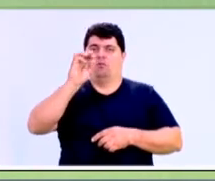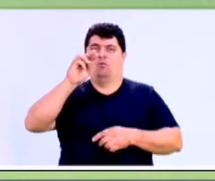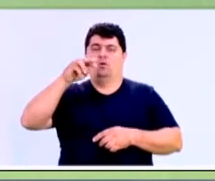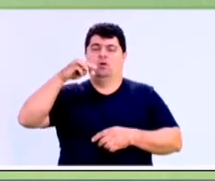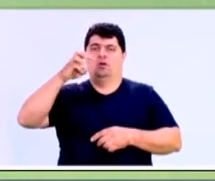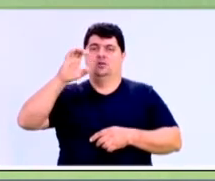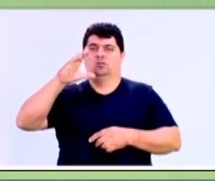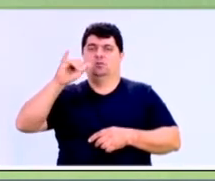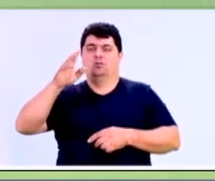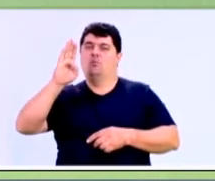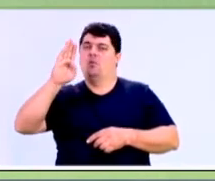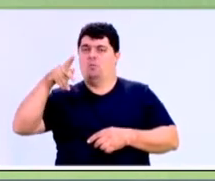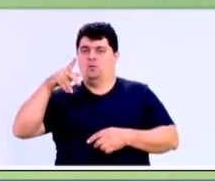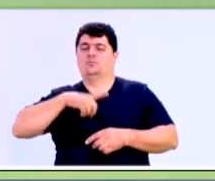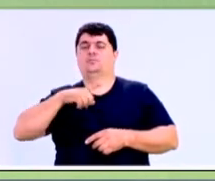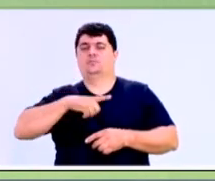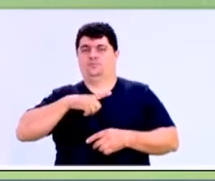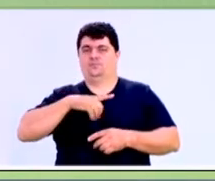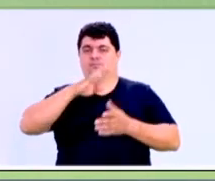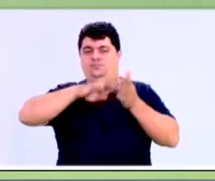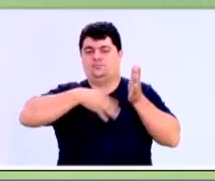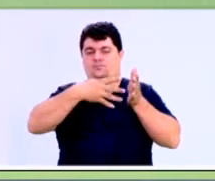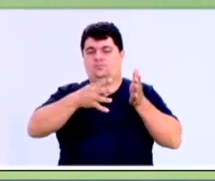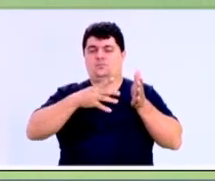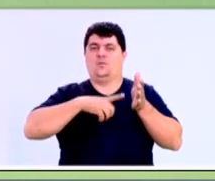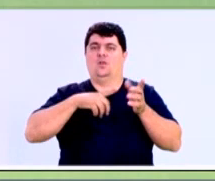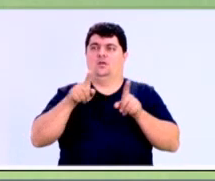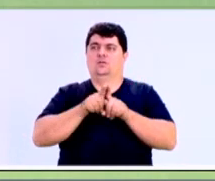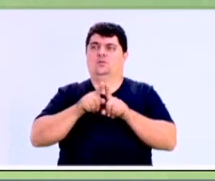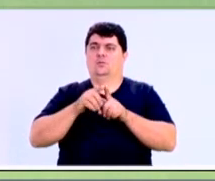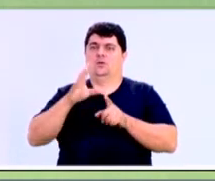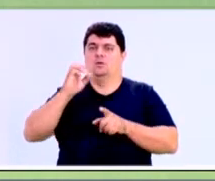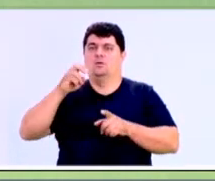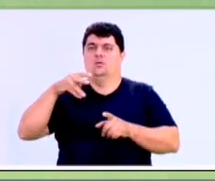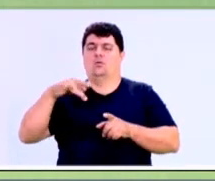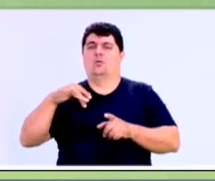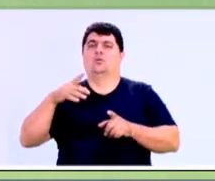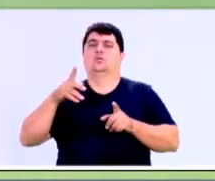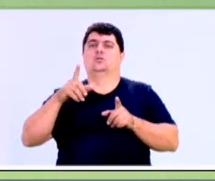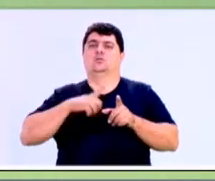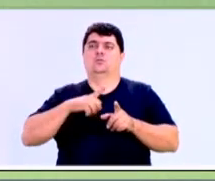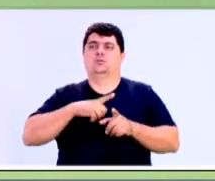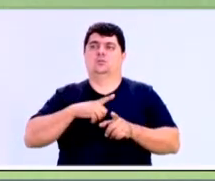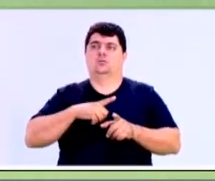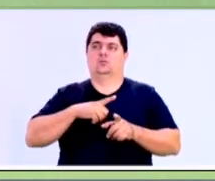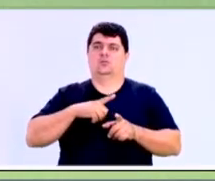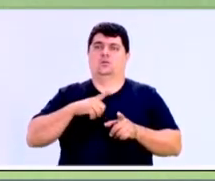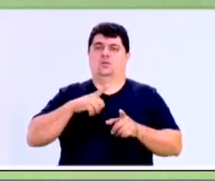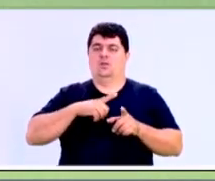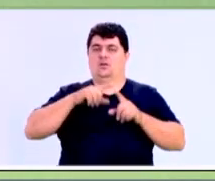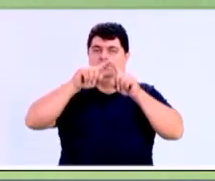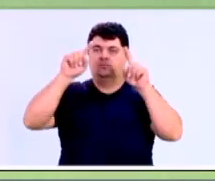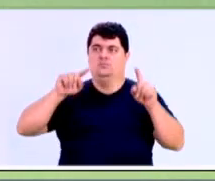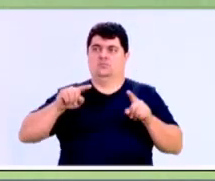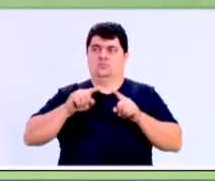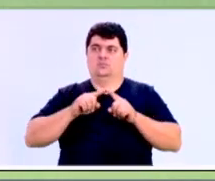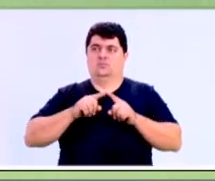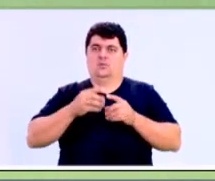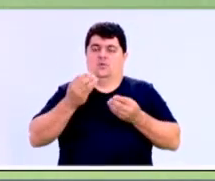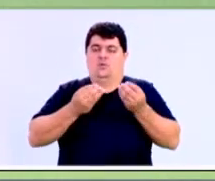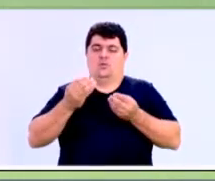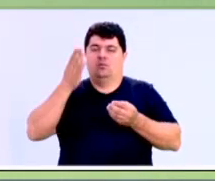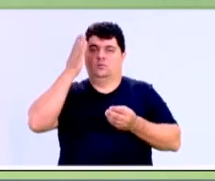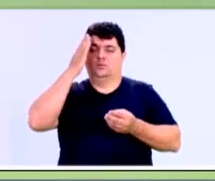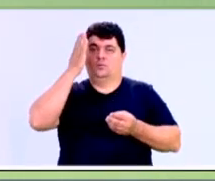balanço patrimonial. E compras. E onde é que eu pego compras? Compras tem uma fórmula para eu